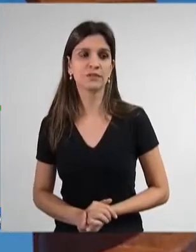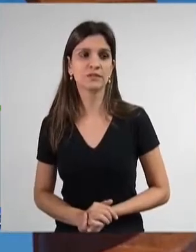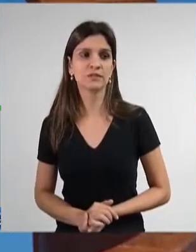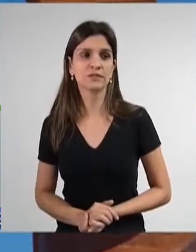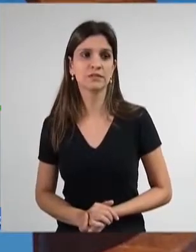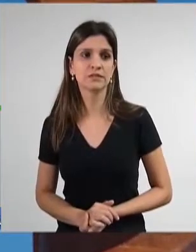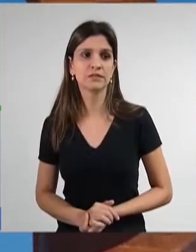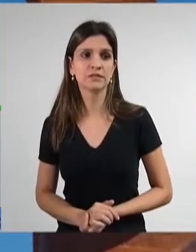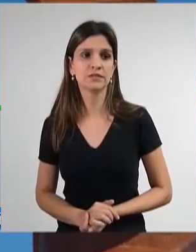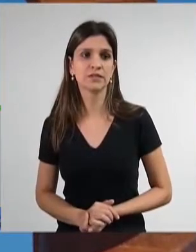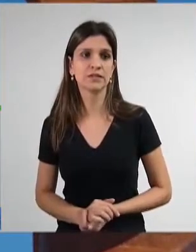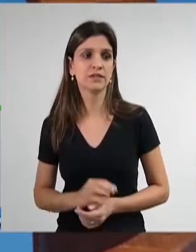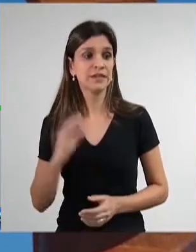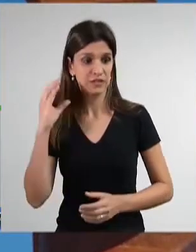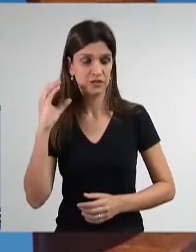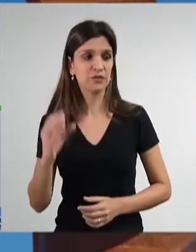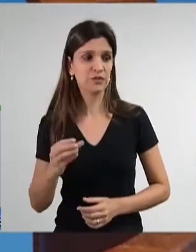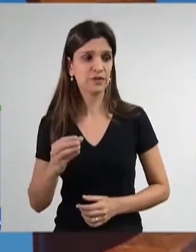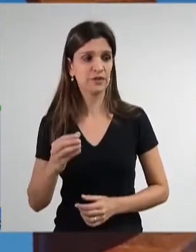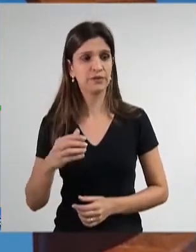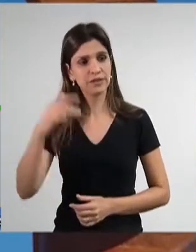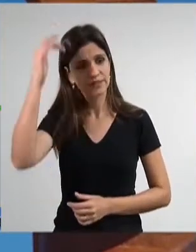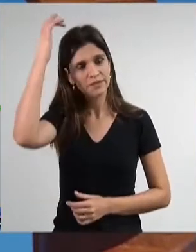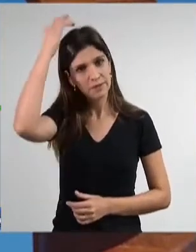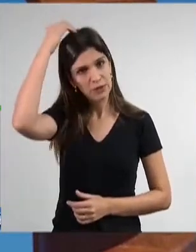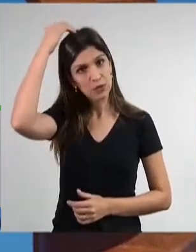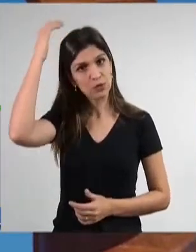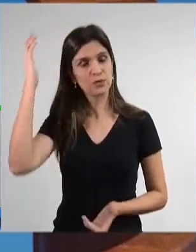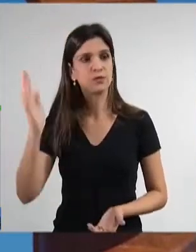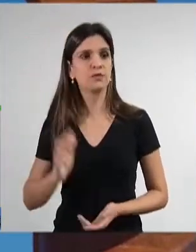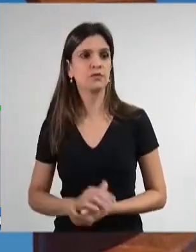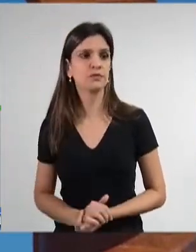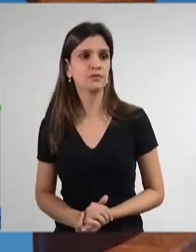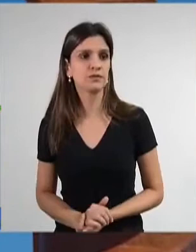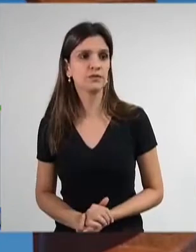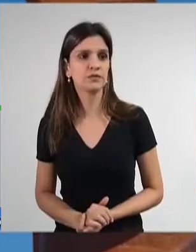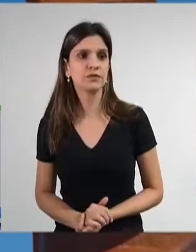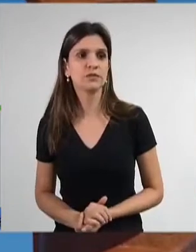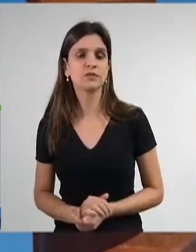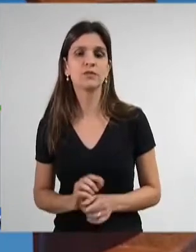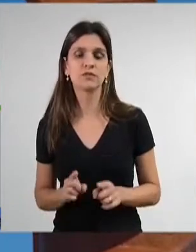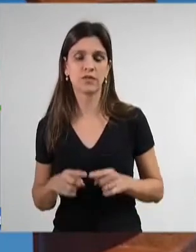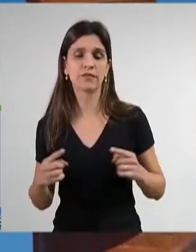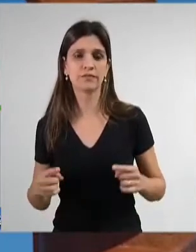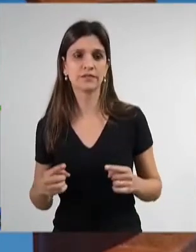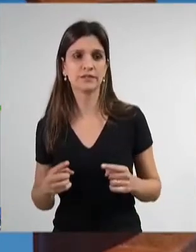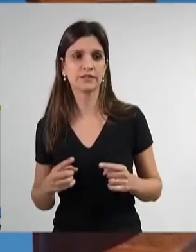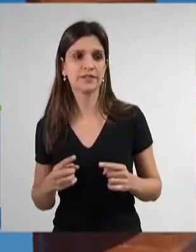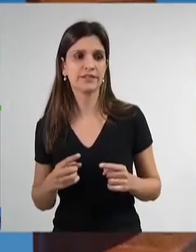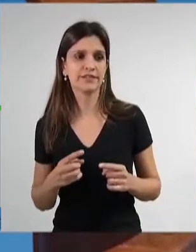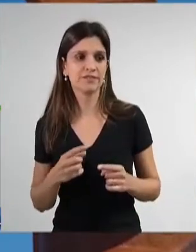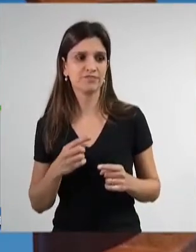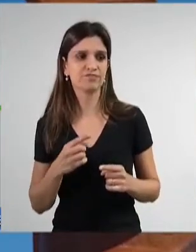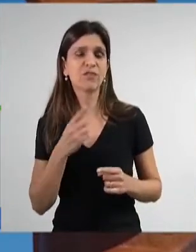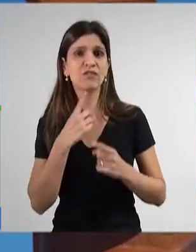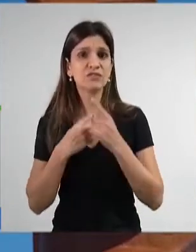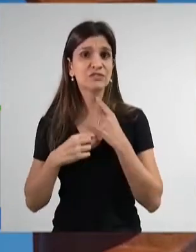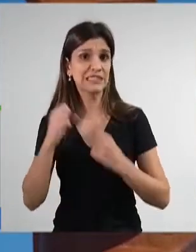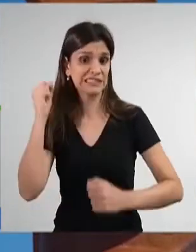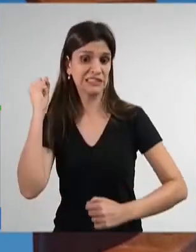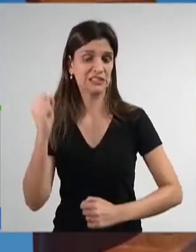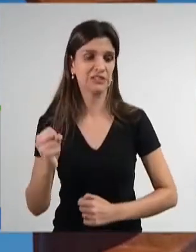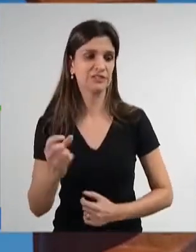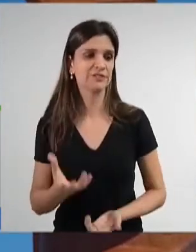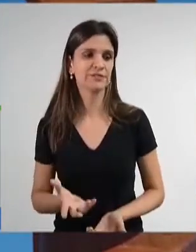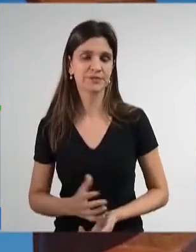caberia homicídio doloso, porque o homicídio doloso é a intenção de matar, mas também, se a pessoa tem consciência de que